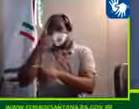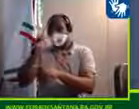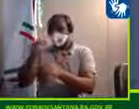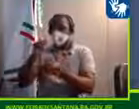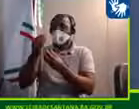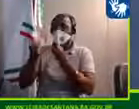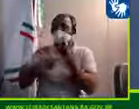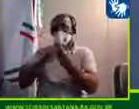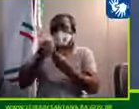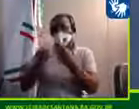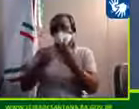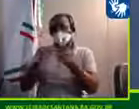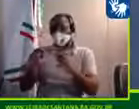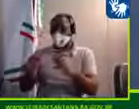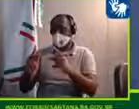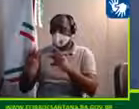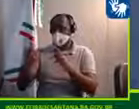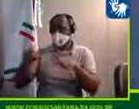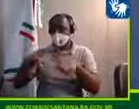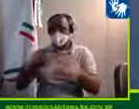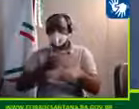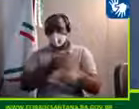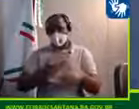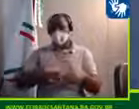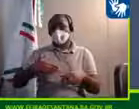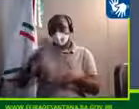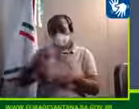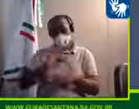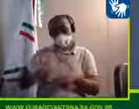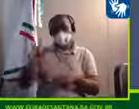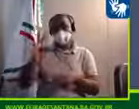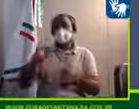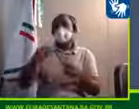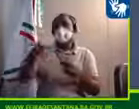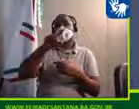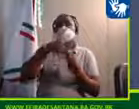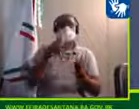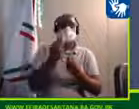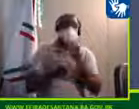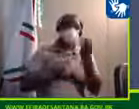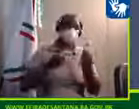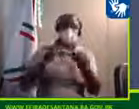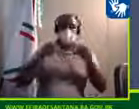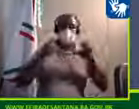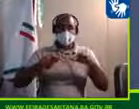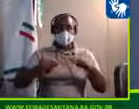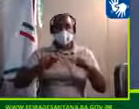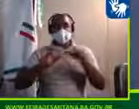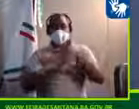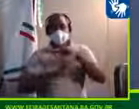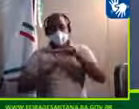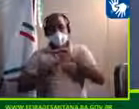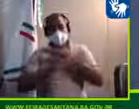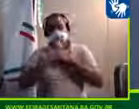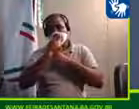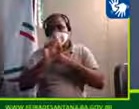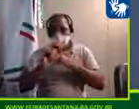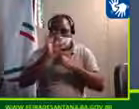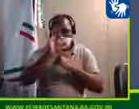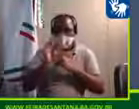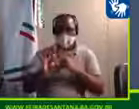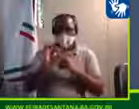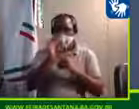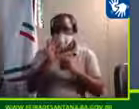e a complementação do salário é feita pelo governo federal. Isso permitiu que as empresas reduzissem a 50%